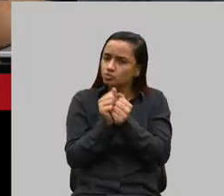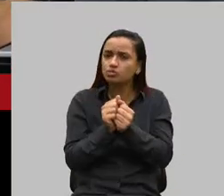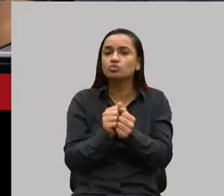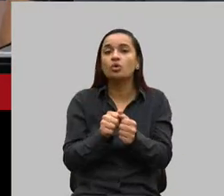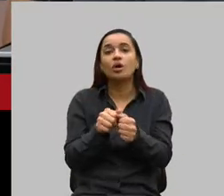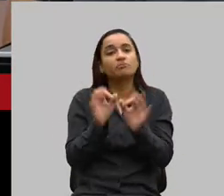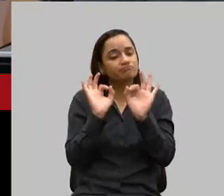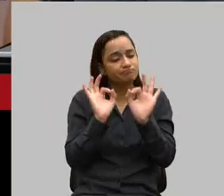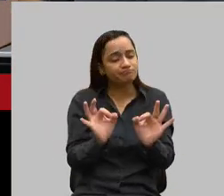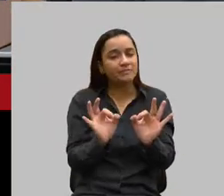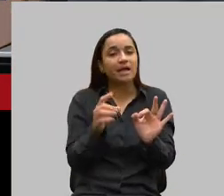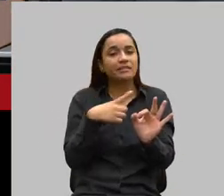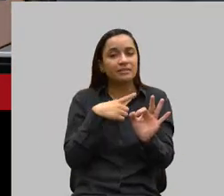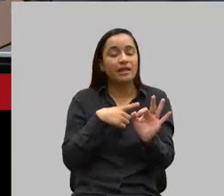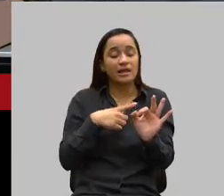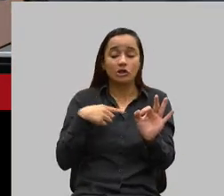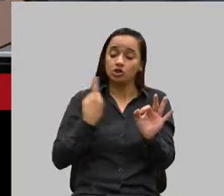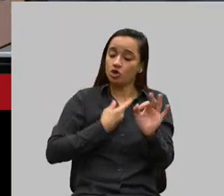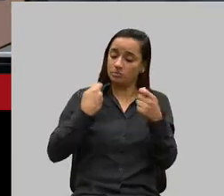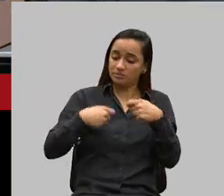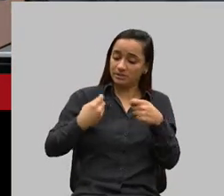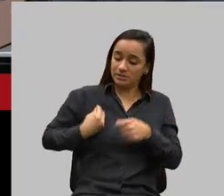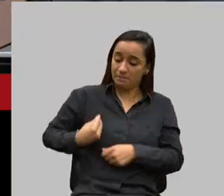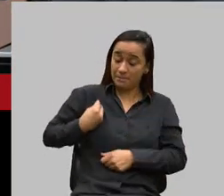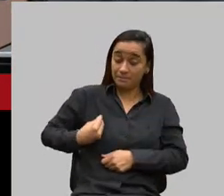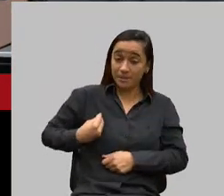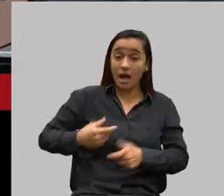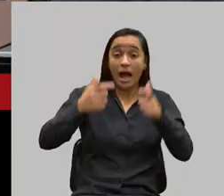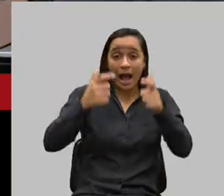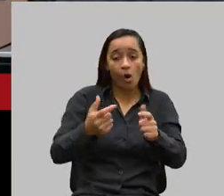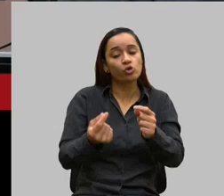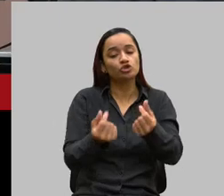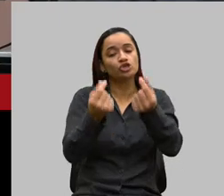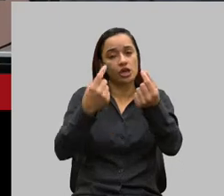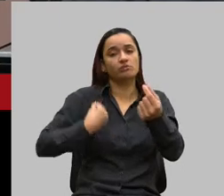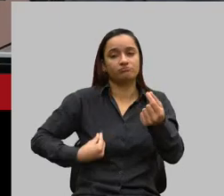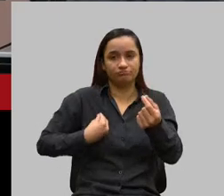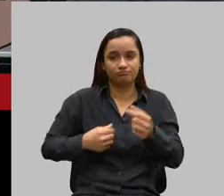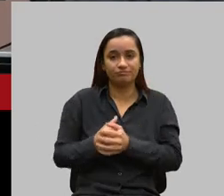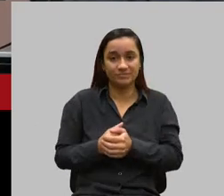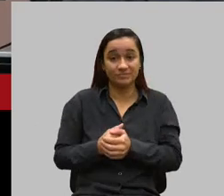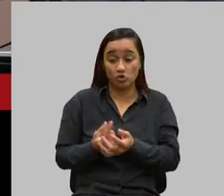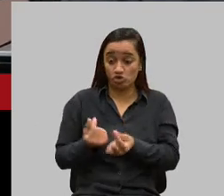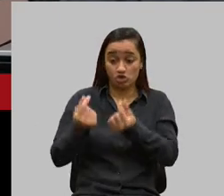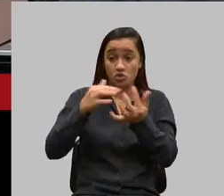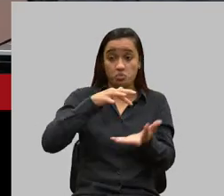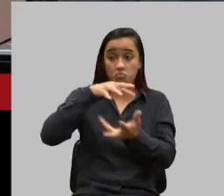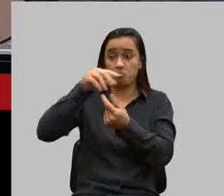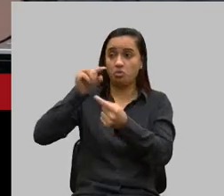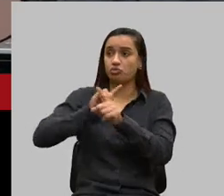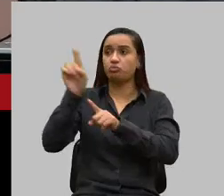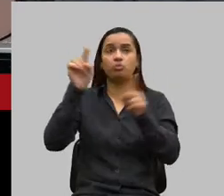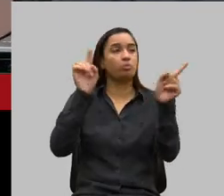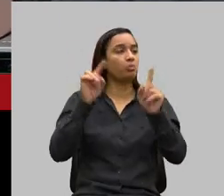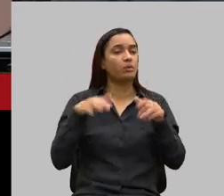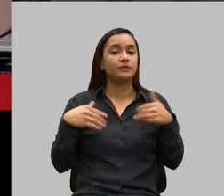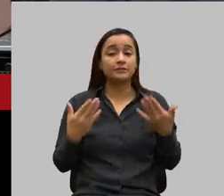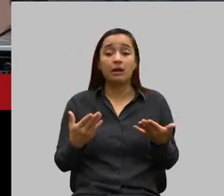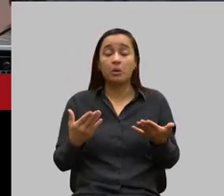onde o dinheiro está né O dinheiro está circulando no mundo e